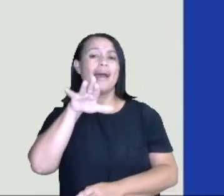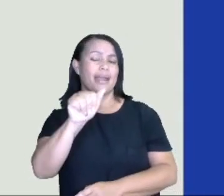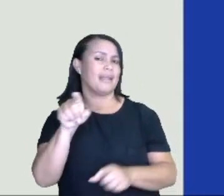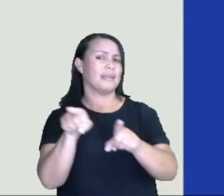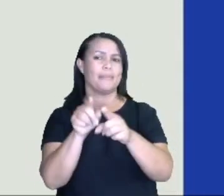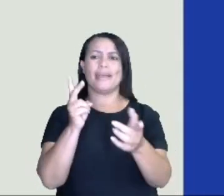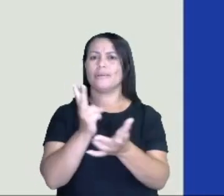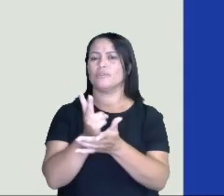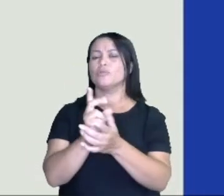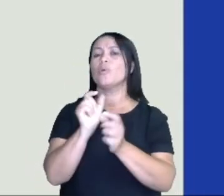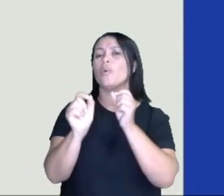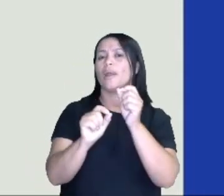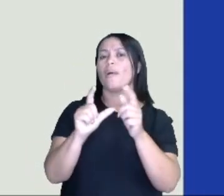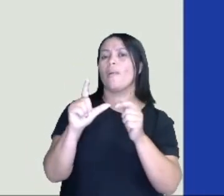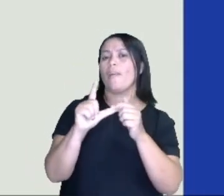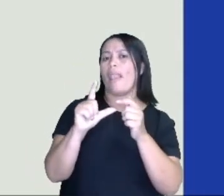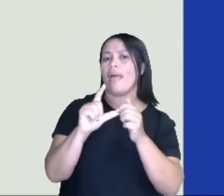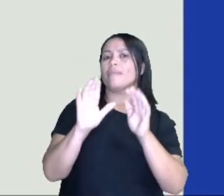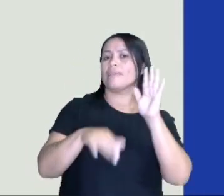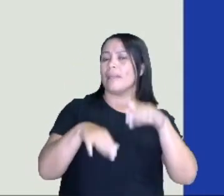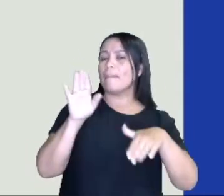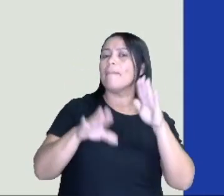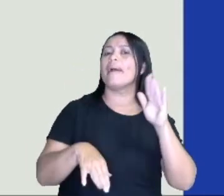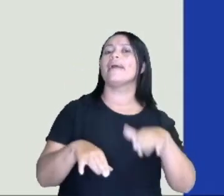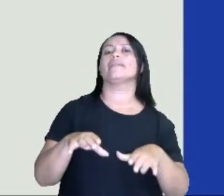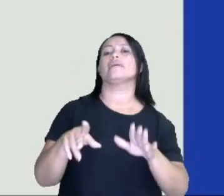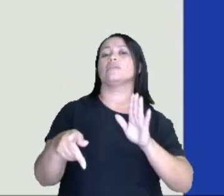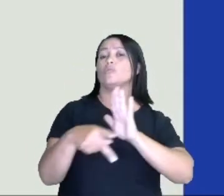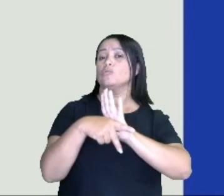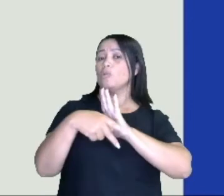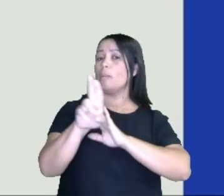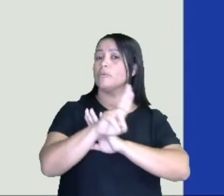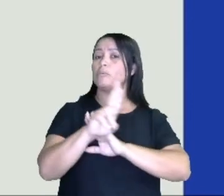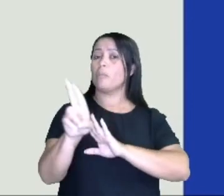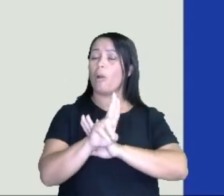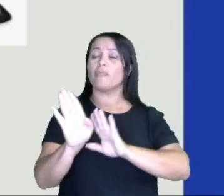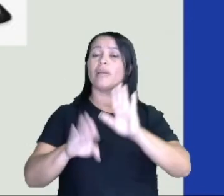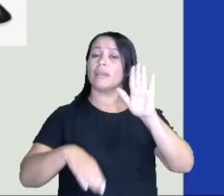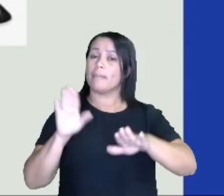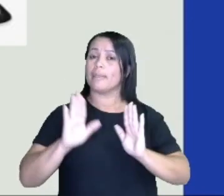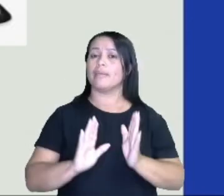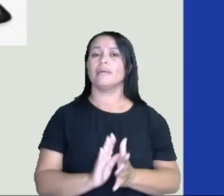maiúscula. Aí ele não pode mudar, porque são nomes próprios, certo?